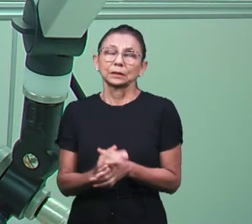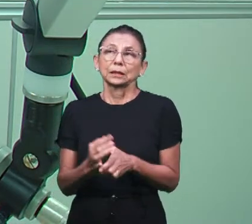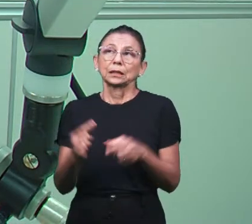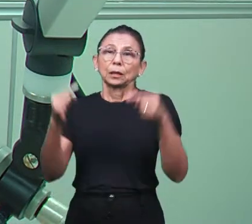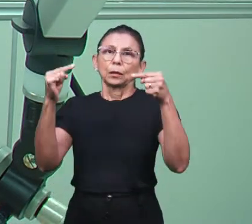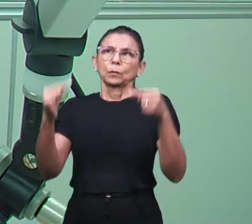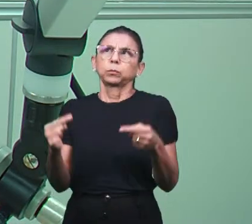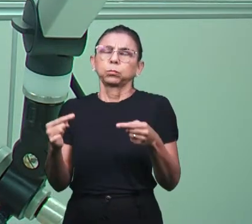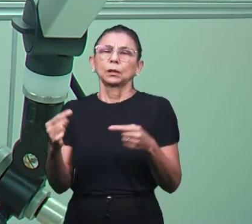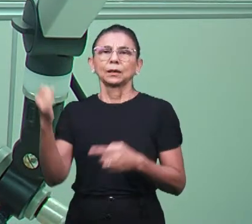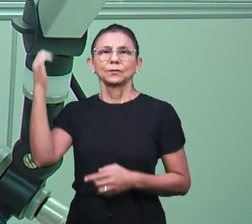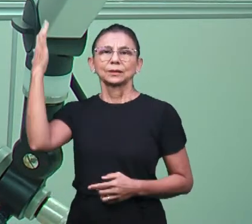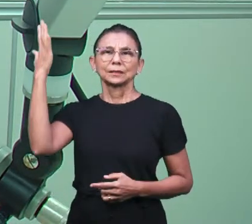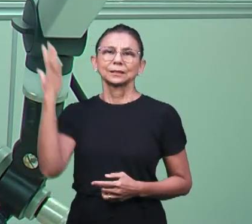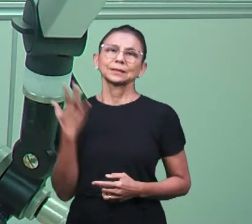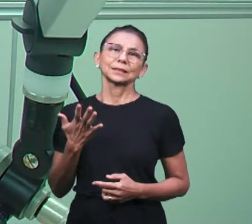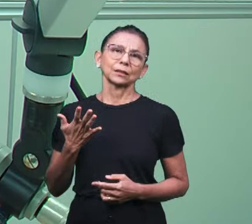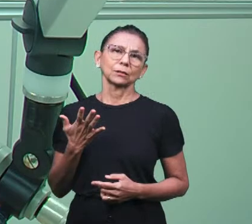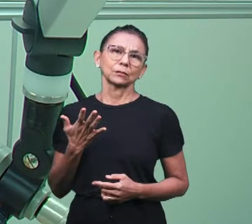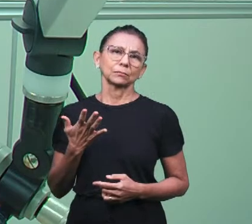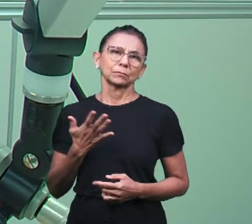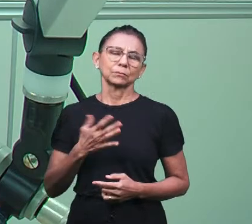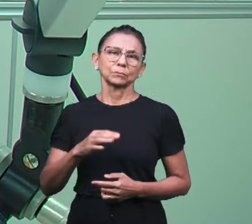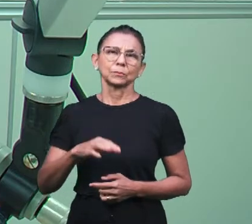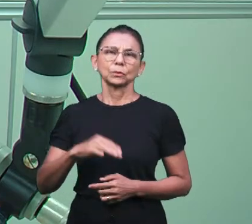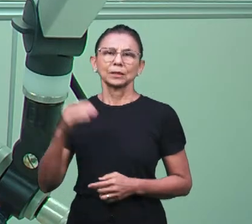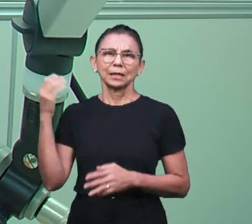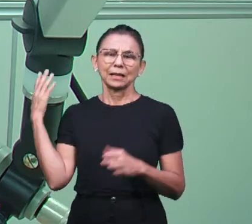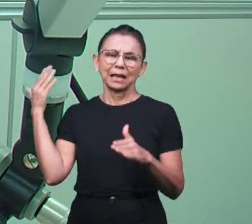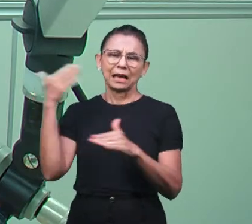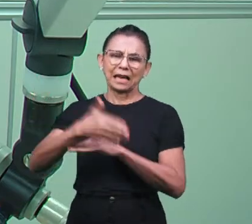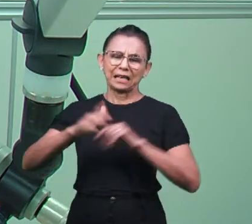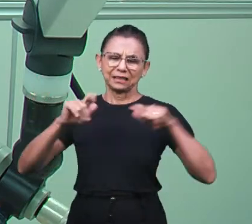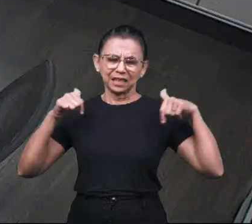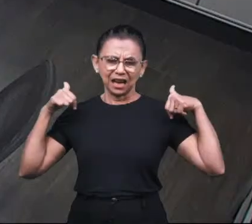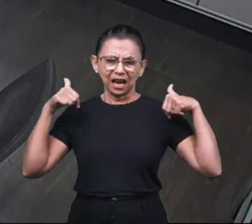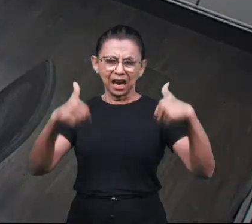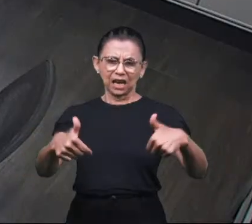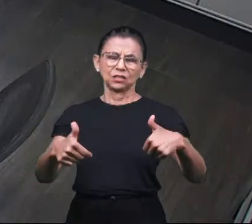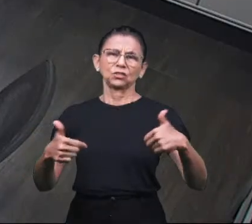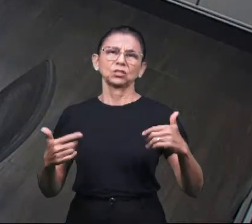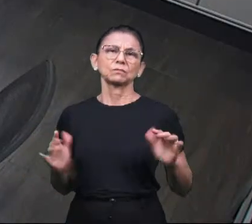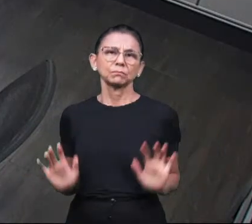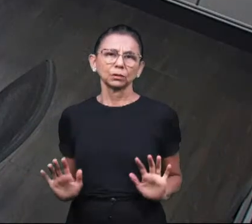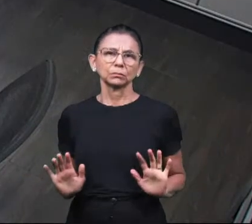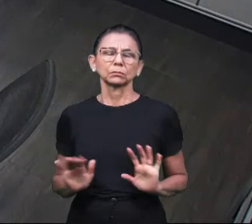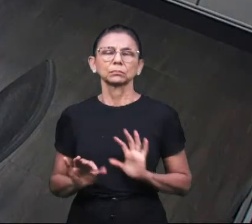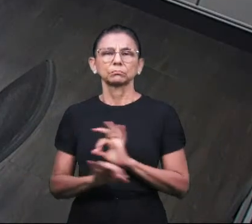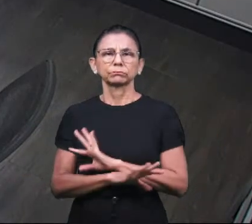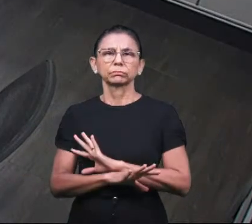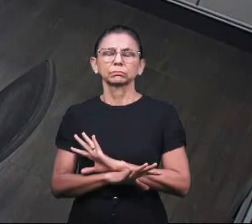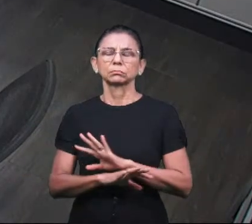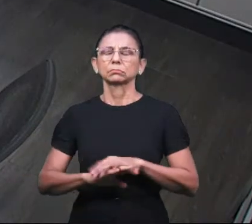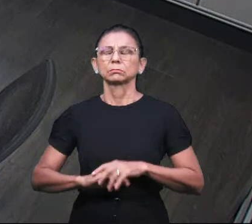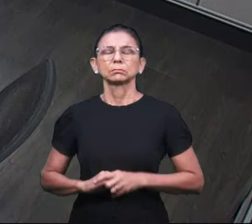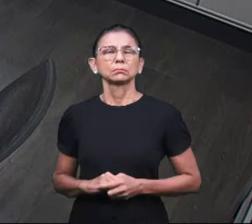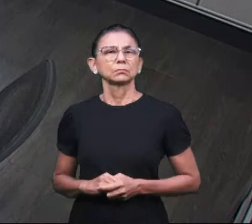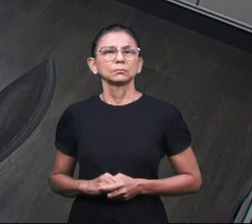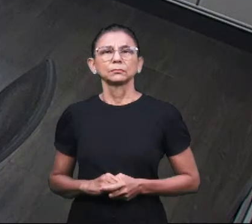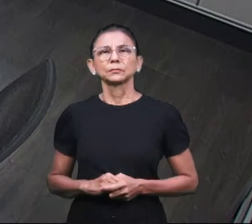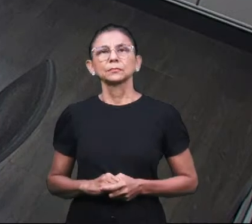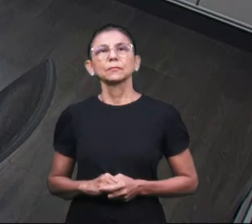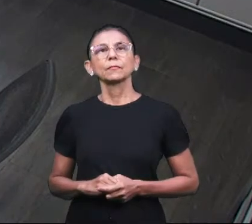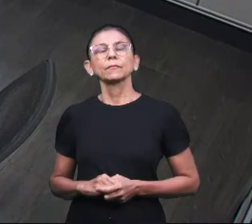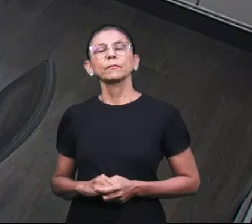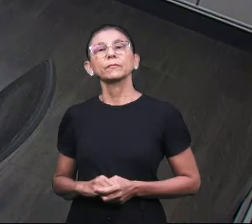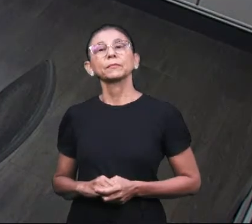porque a revelação ela vem e resolve, define. Não tem contestação. Não tem contestação. Pronto, a expressão que não me ocorria, que você trouxe